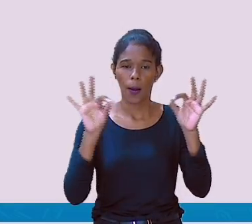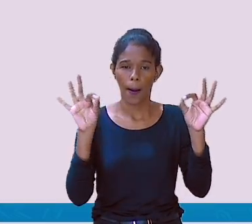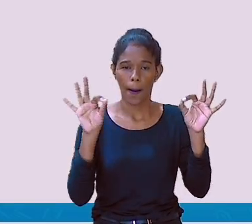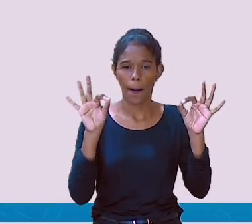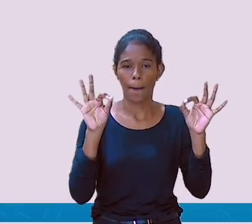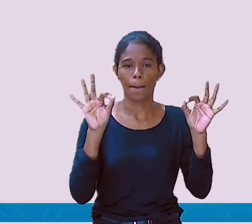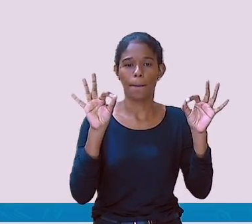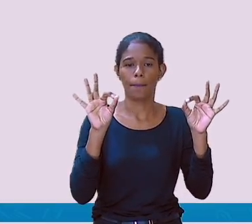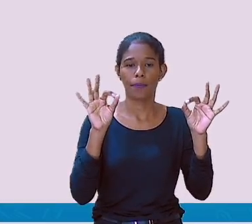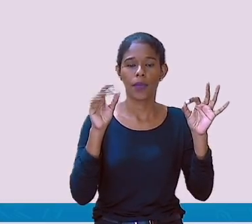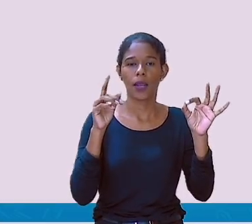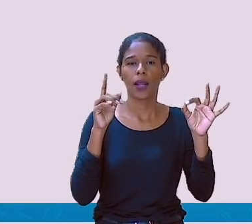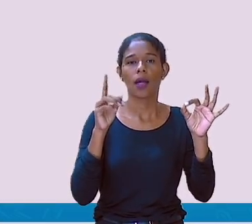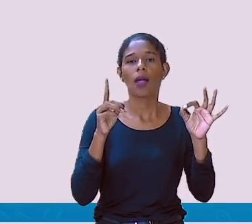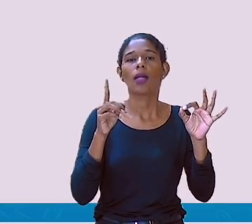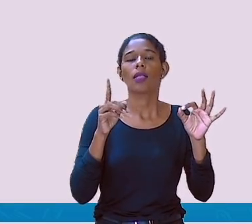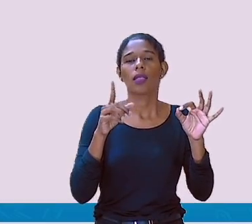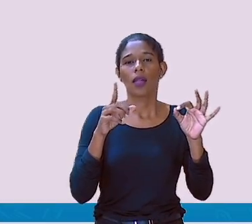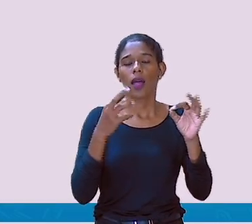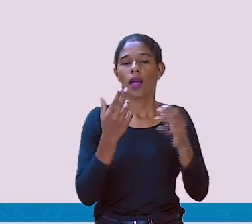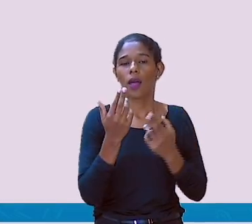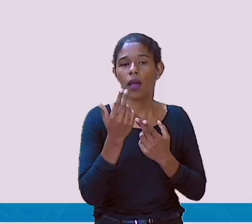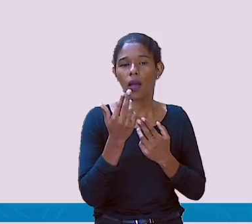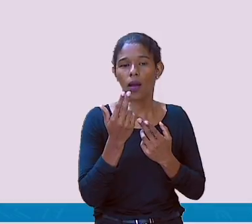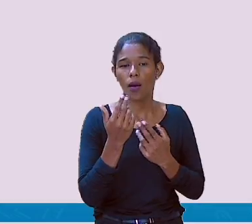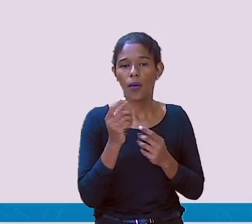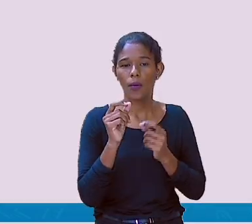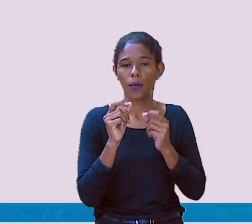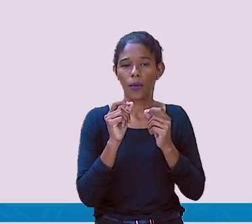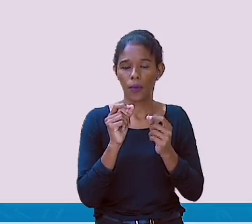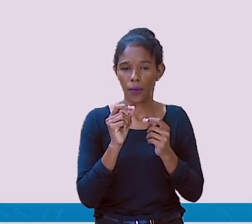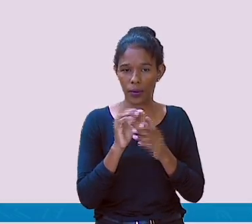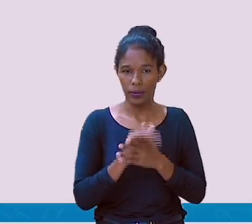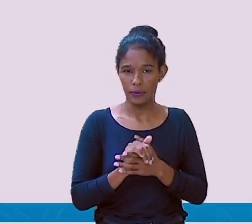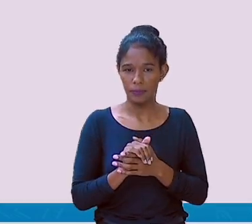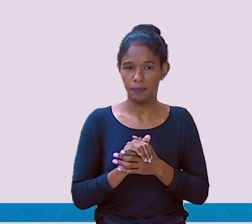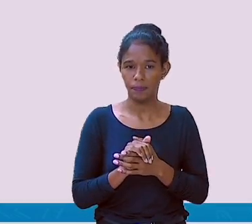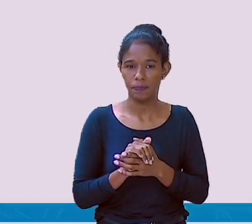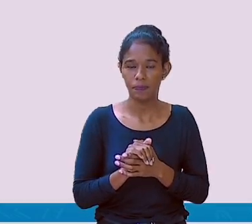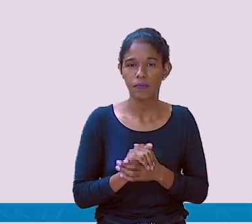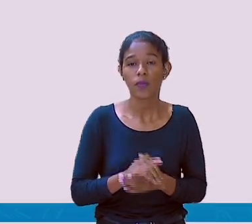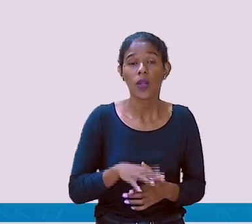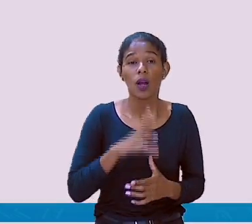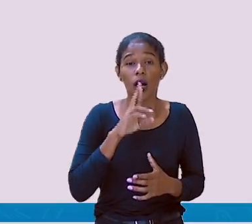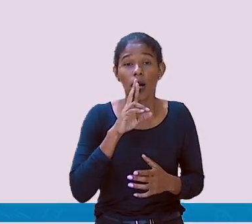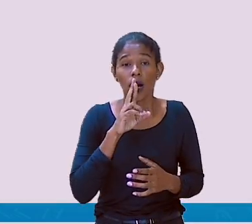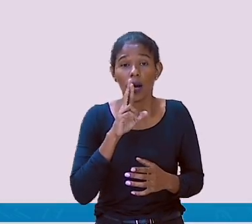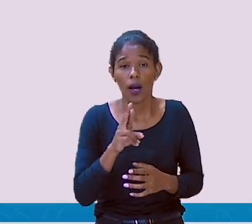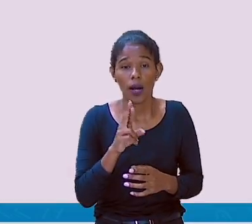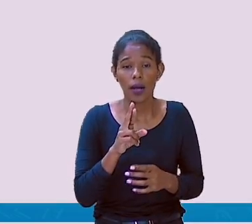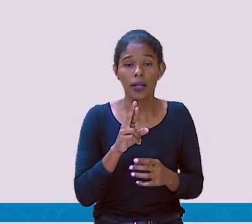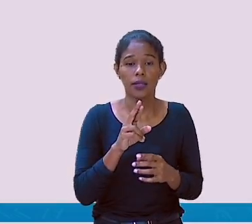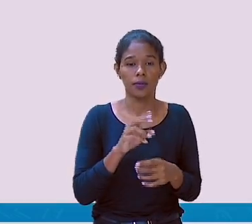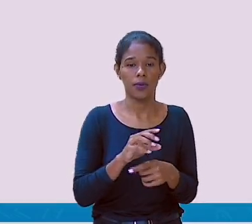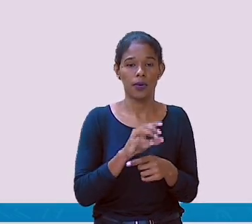E extremos. O produto dos meios, BC,